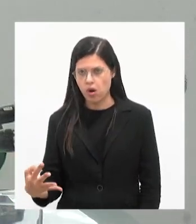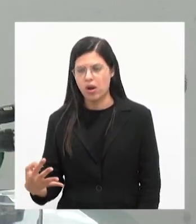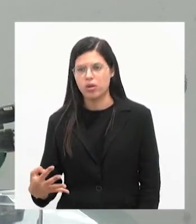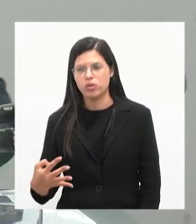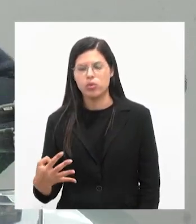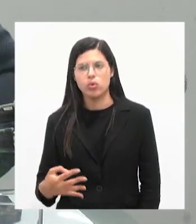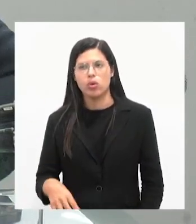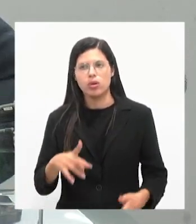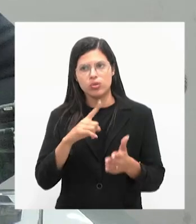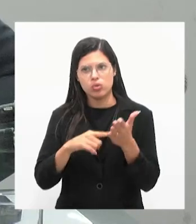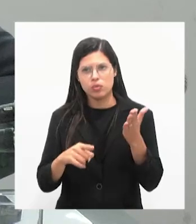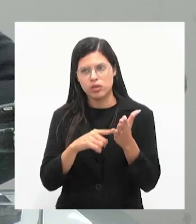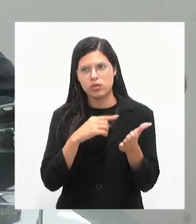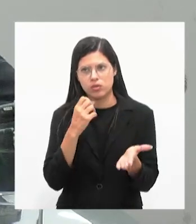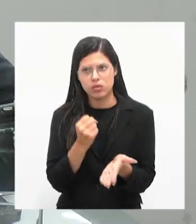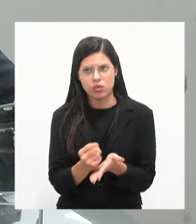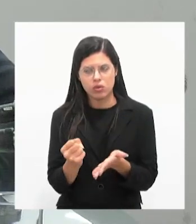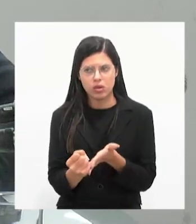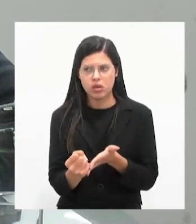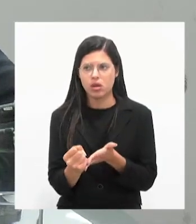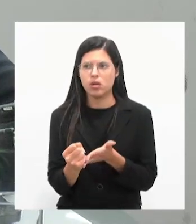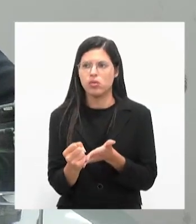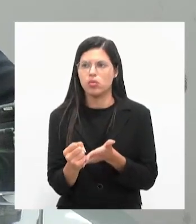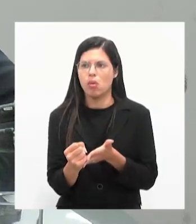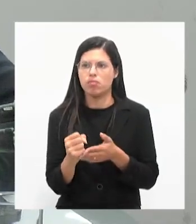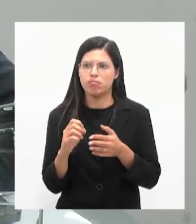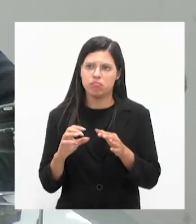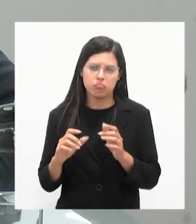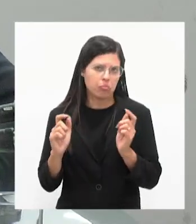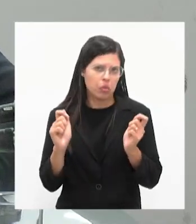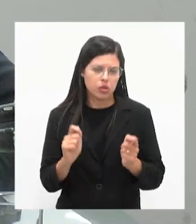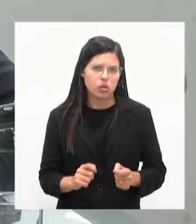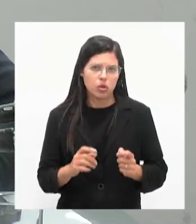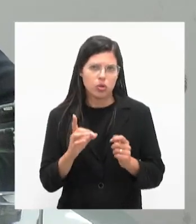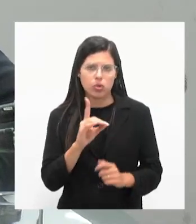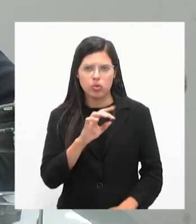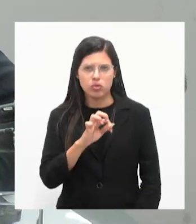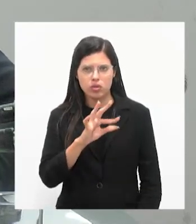contrato e que possa permitir que o Detro faça um contrato decente com a